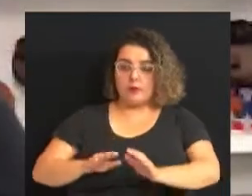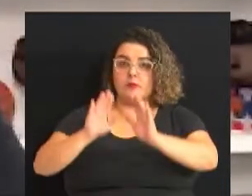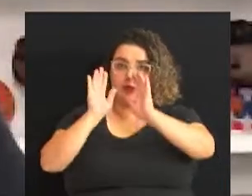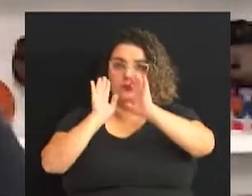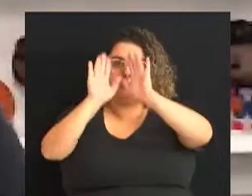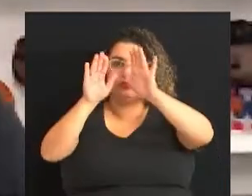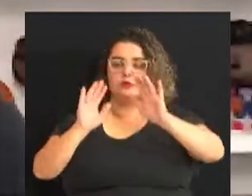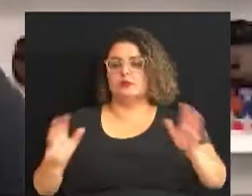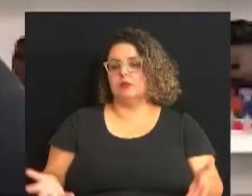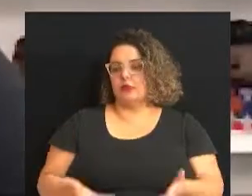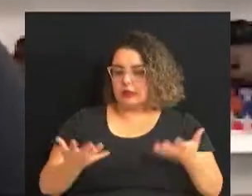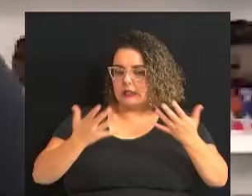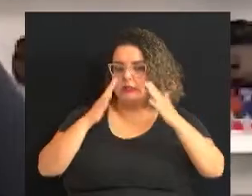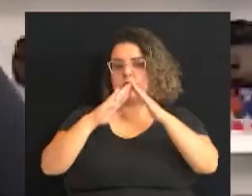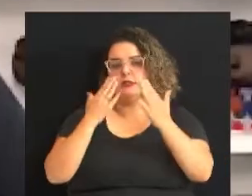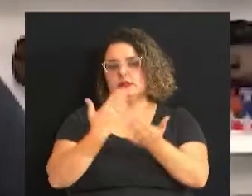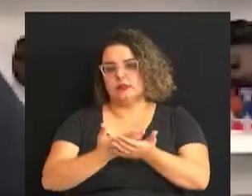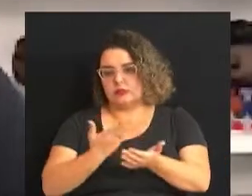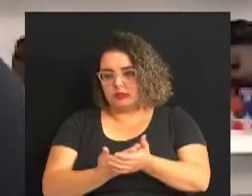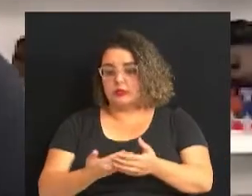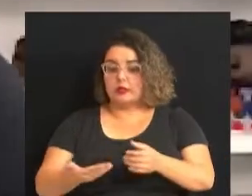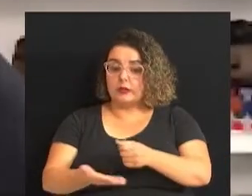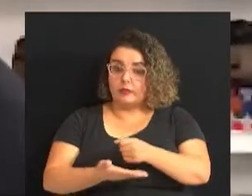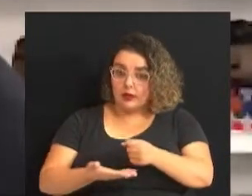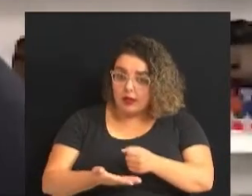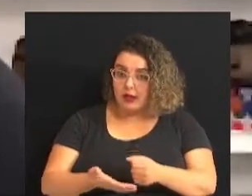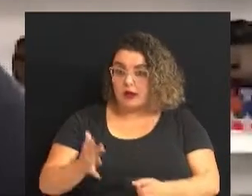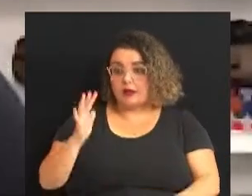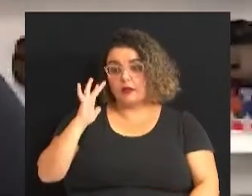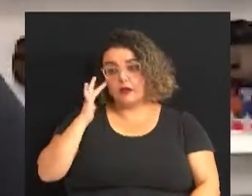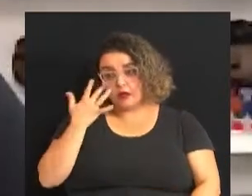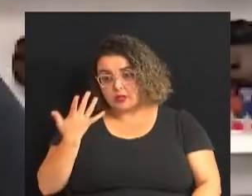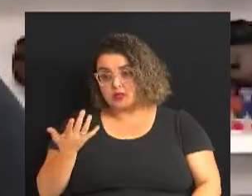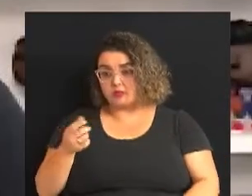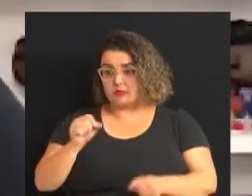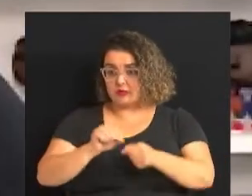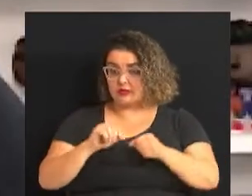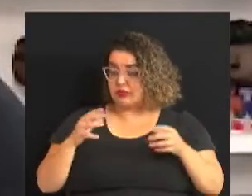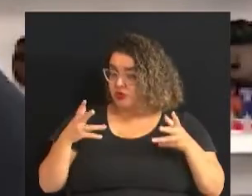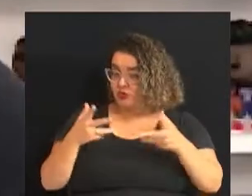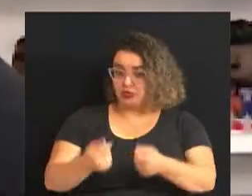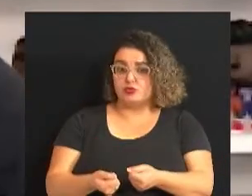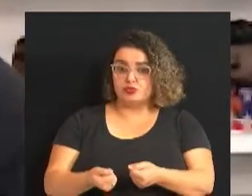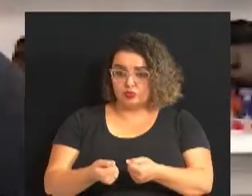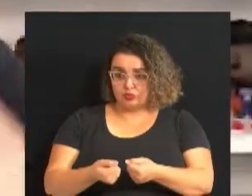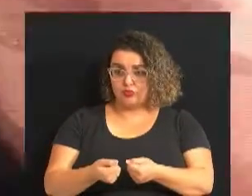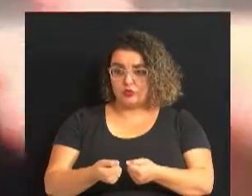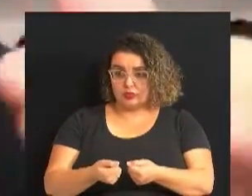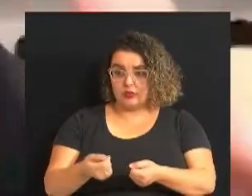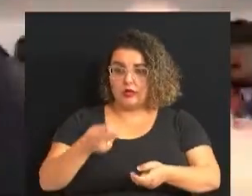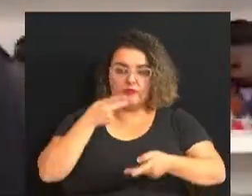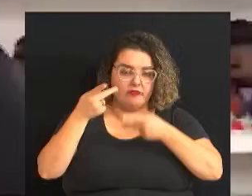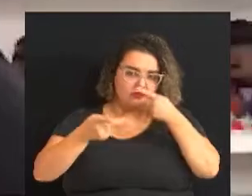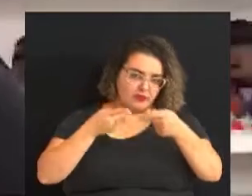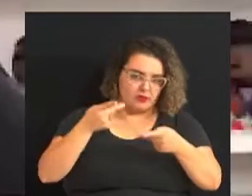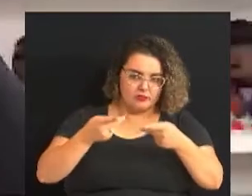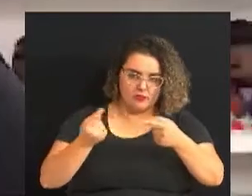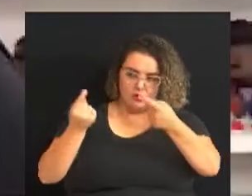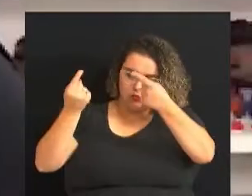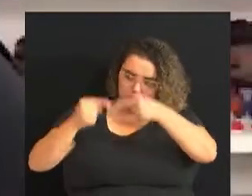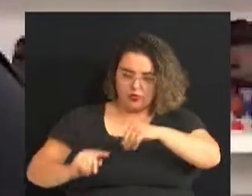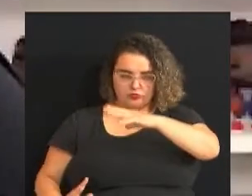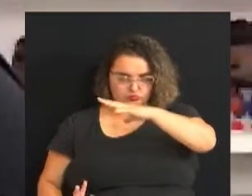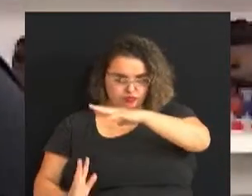nas escolas, precisa fomentar na base, e eu acho que para fazer isso tudo também, falando de campeonato